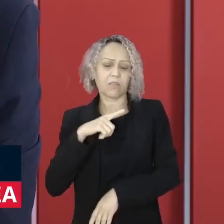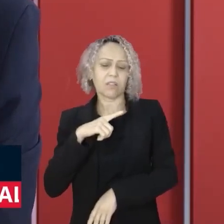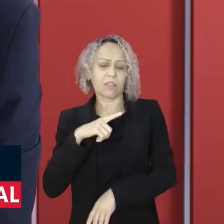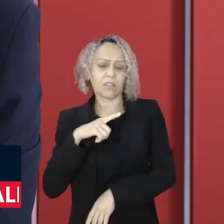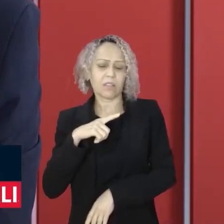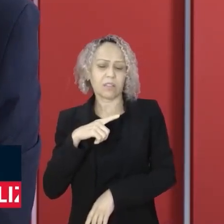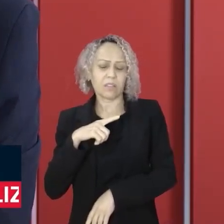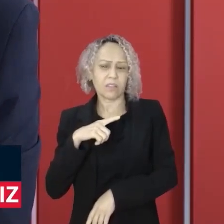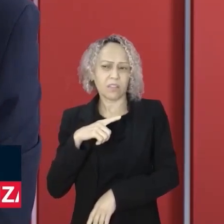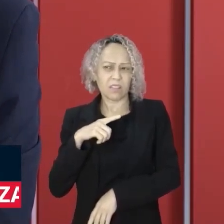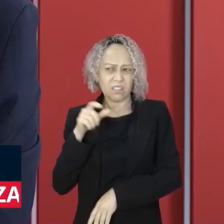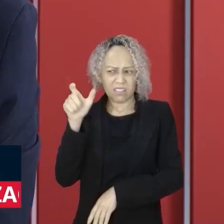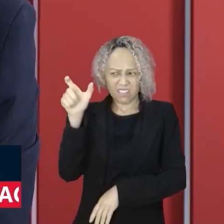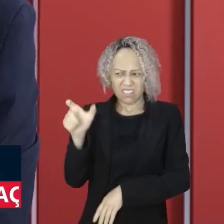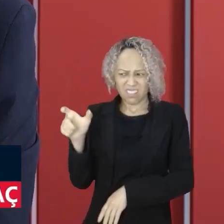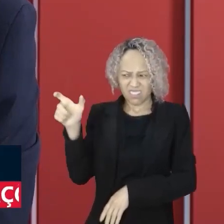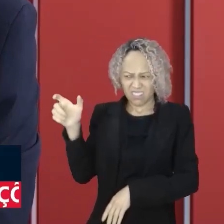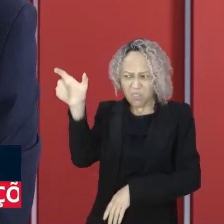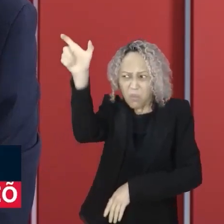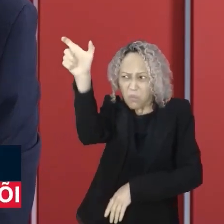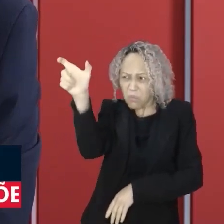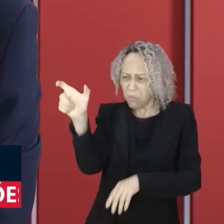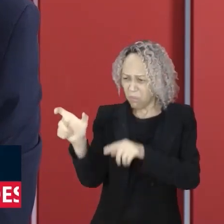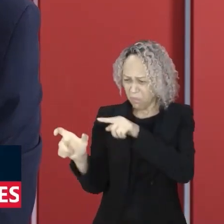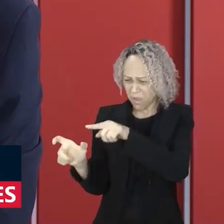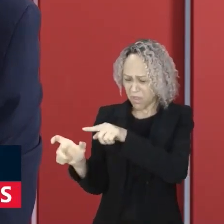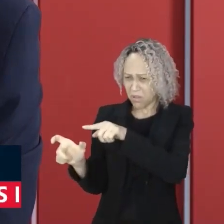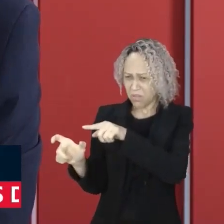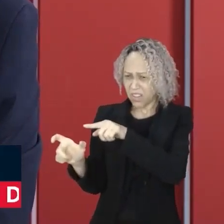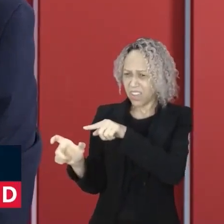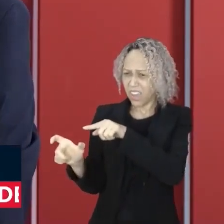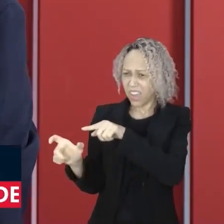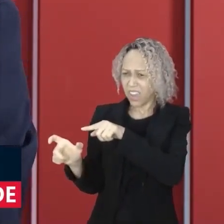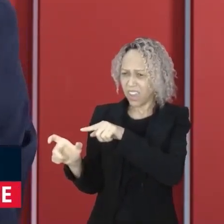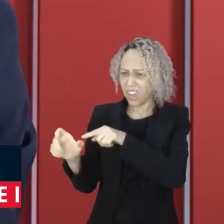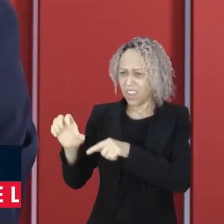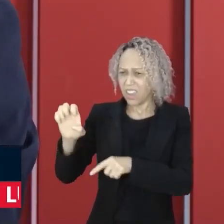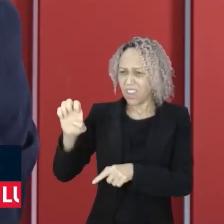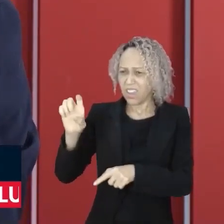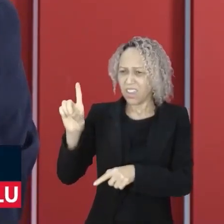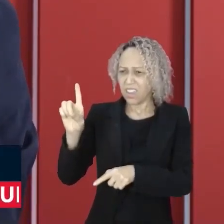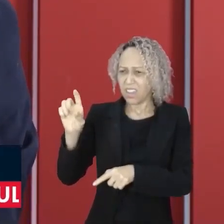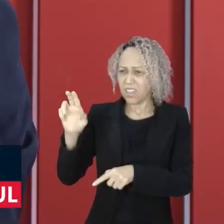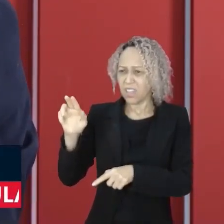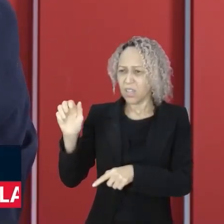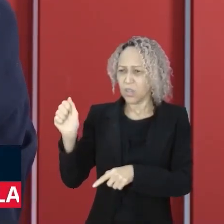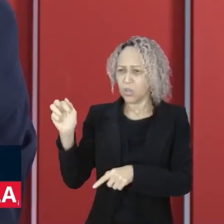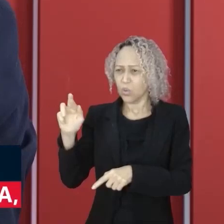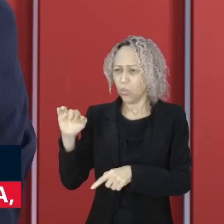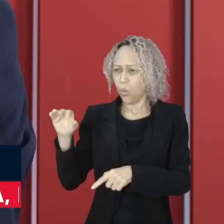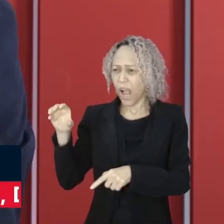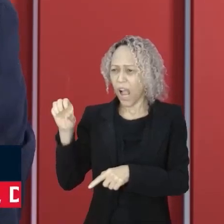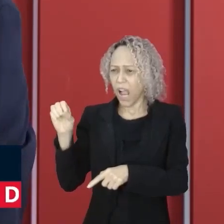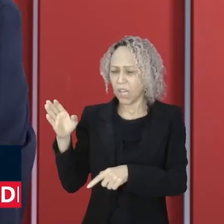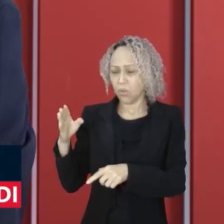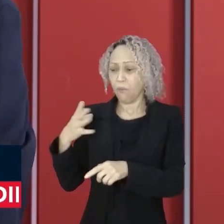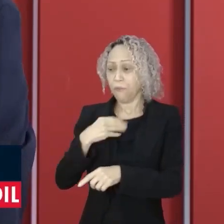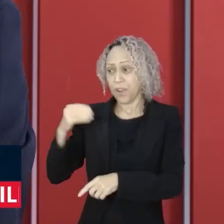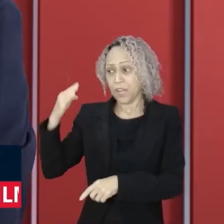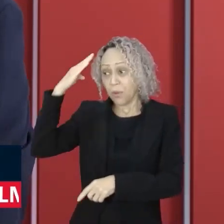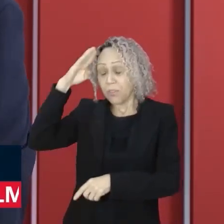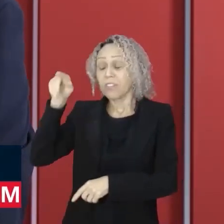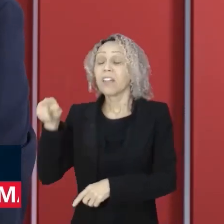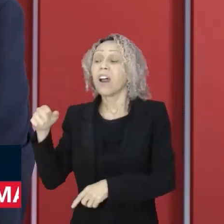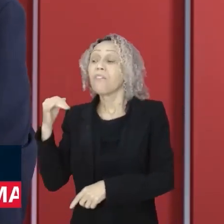professor é pior que traficante, ele está estimulando um conceito da extrema-direita, que foi o que aconteceu